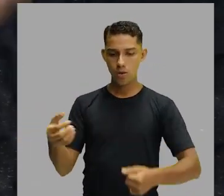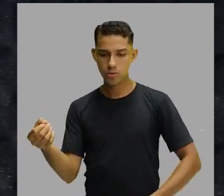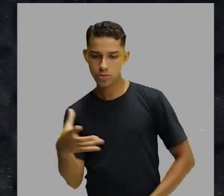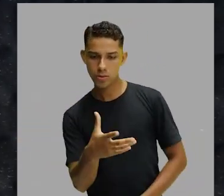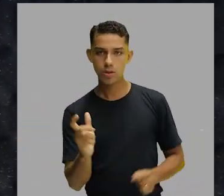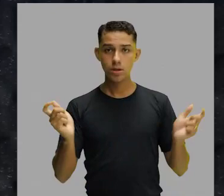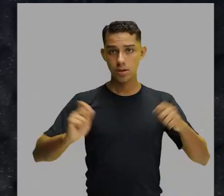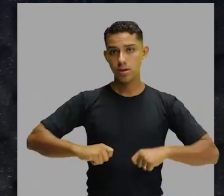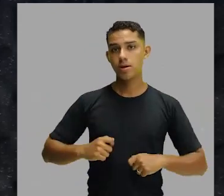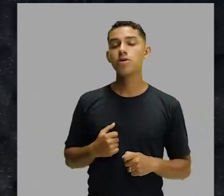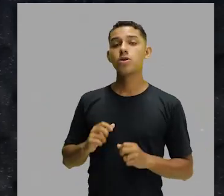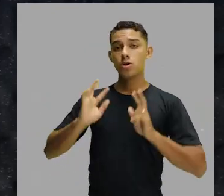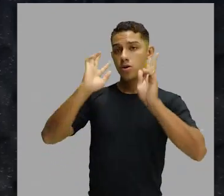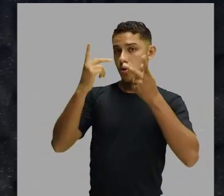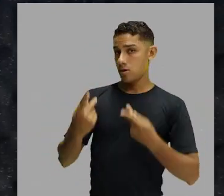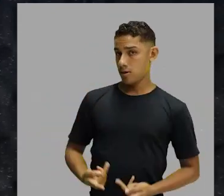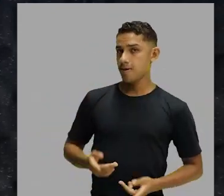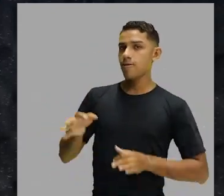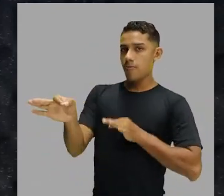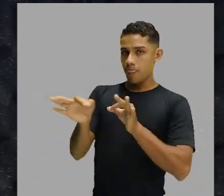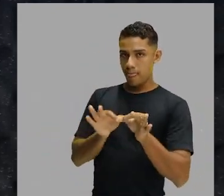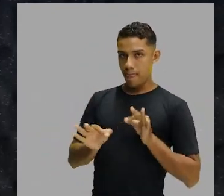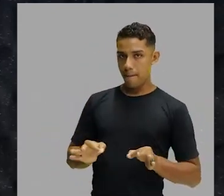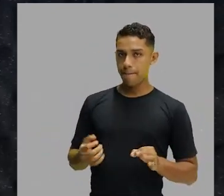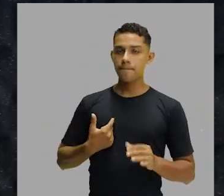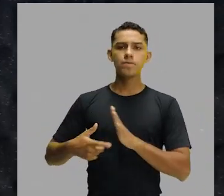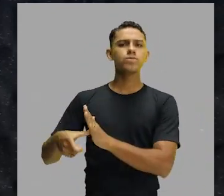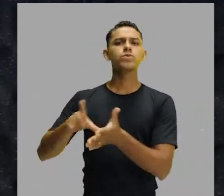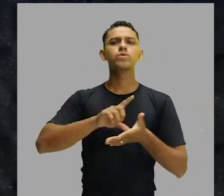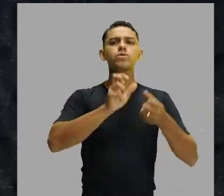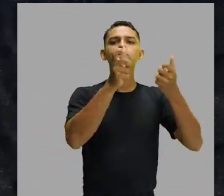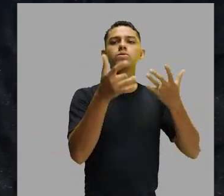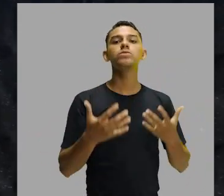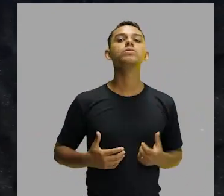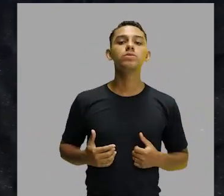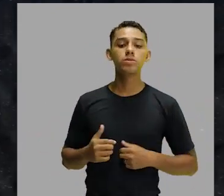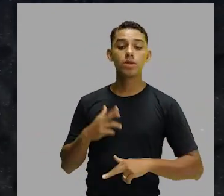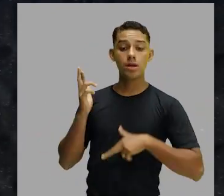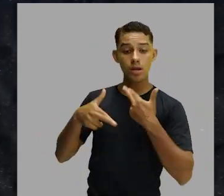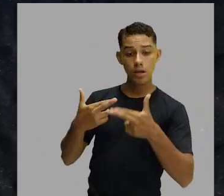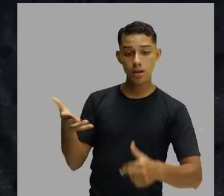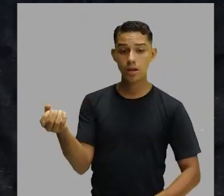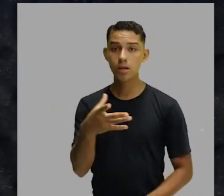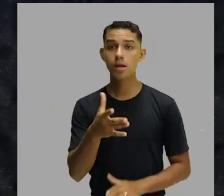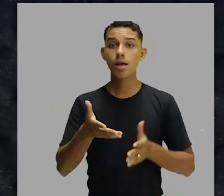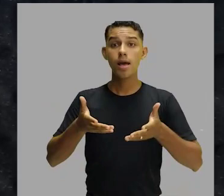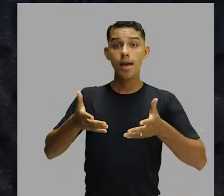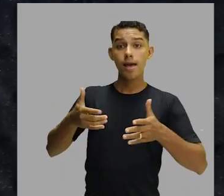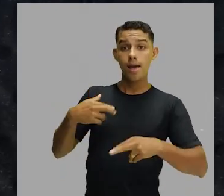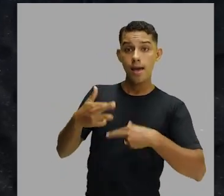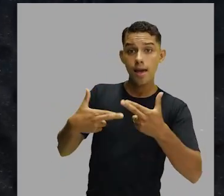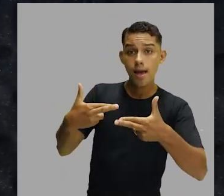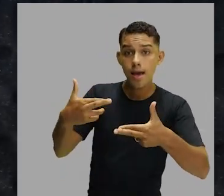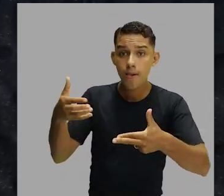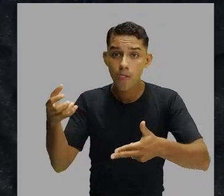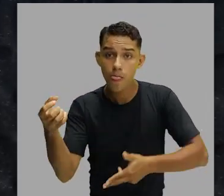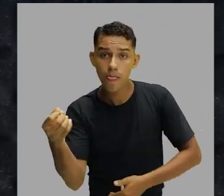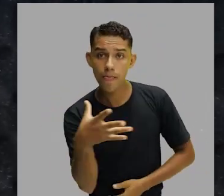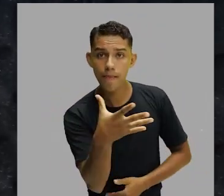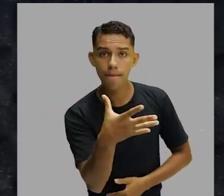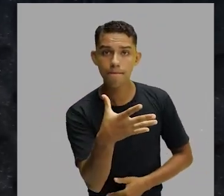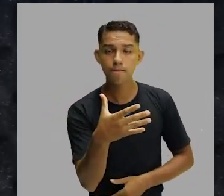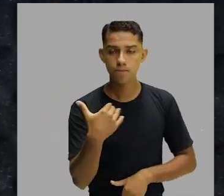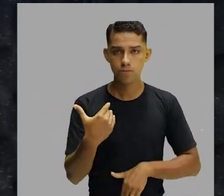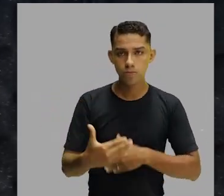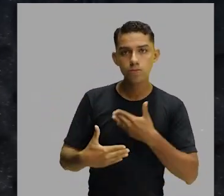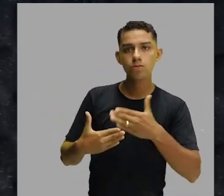humanismo renascentista, preparando para o renascimento. O que o nome está dizendo? Renascimento, renascer. Vai ser um movimento que vai